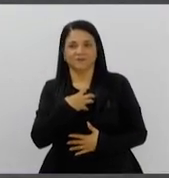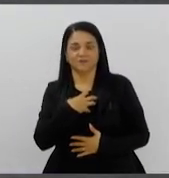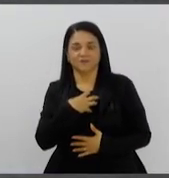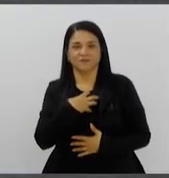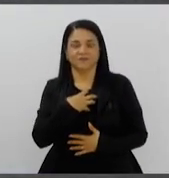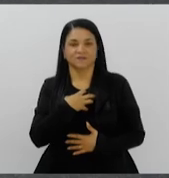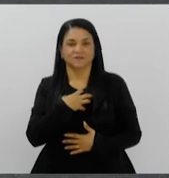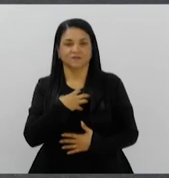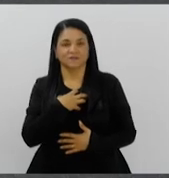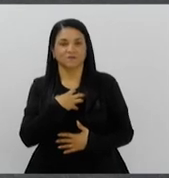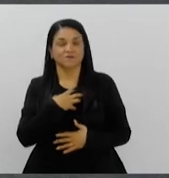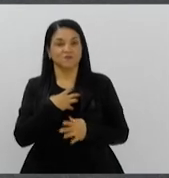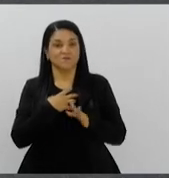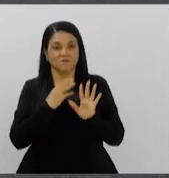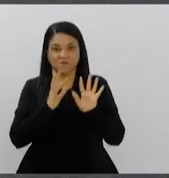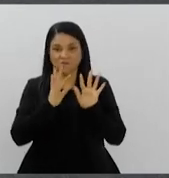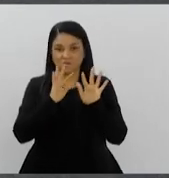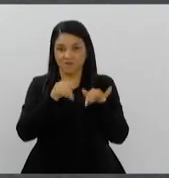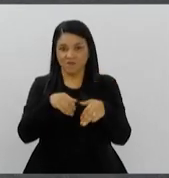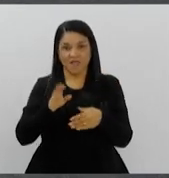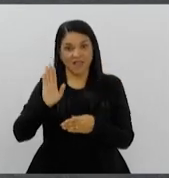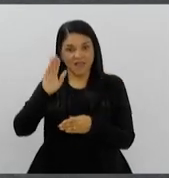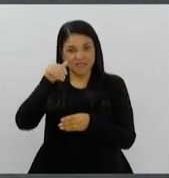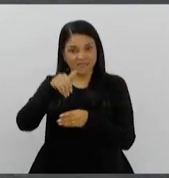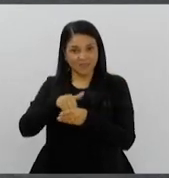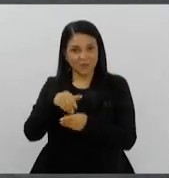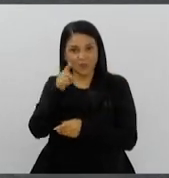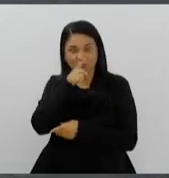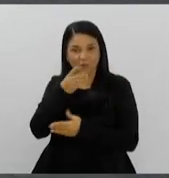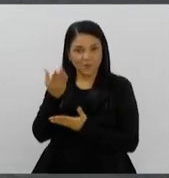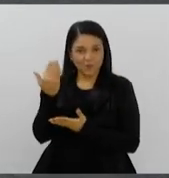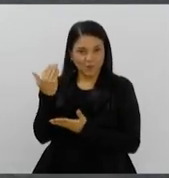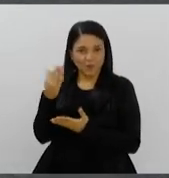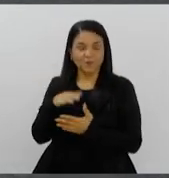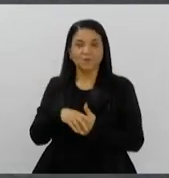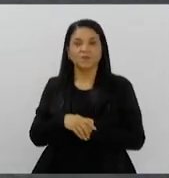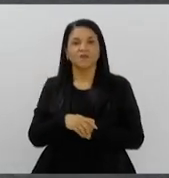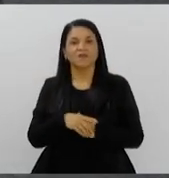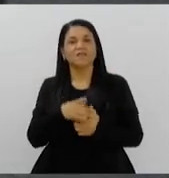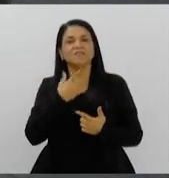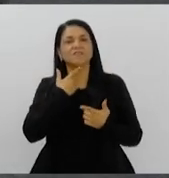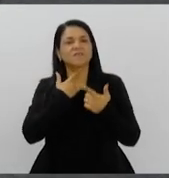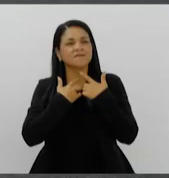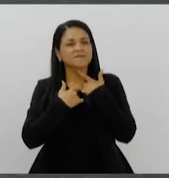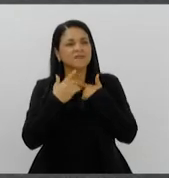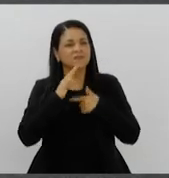acabou de terminar um pleito eleitoral. Quero aqui desejar